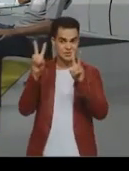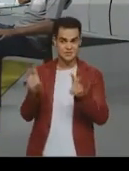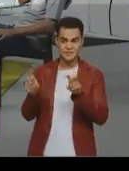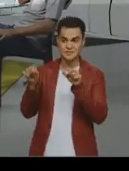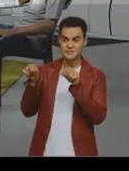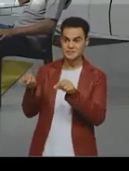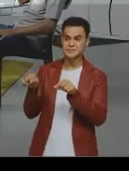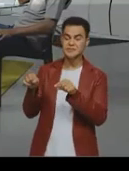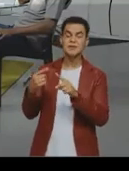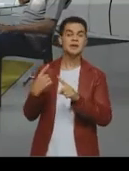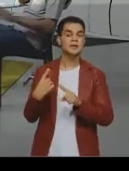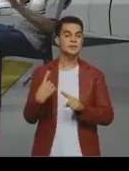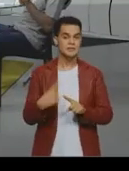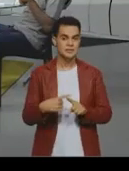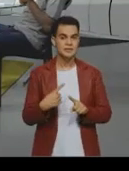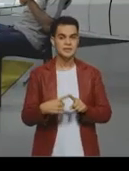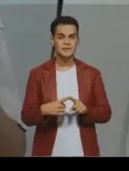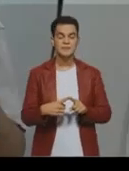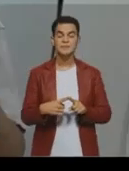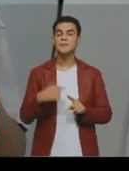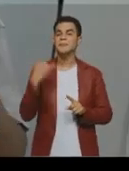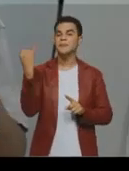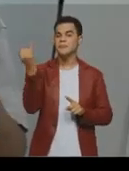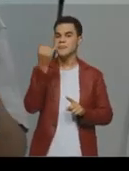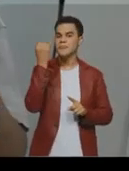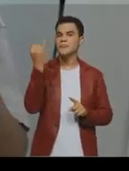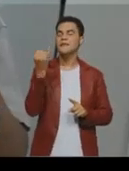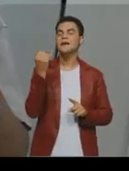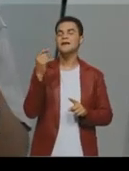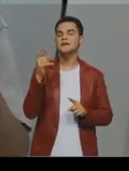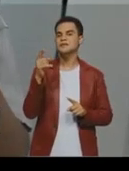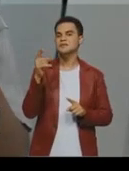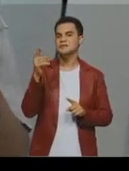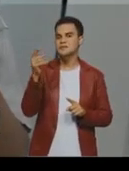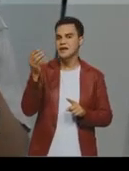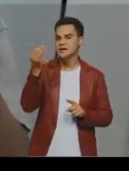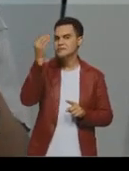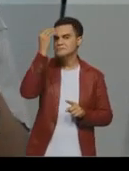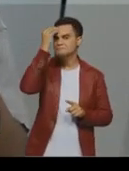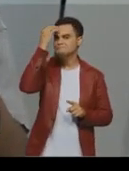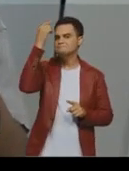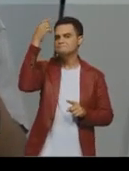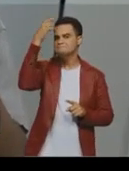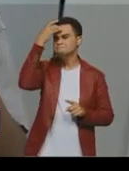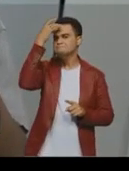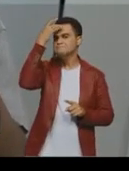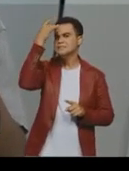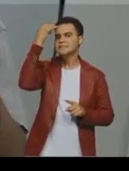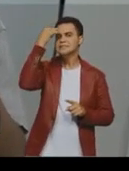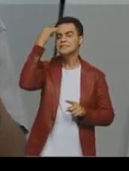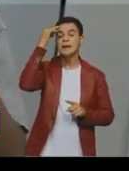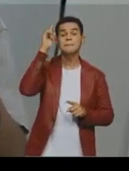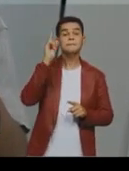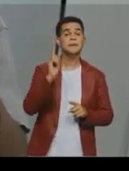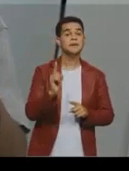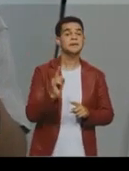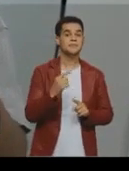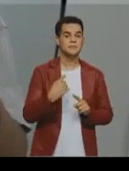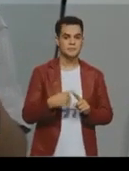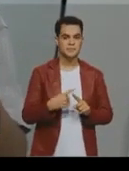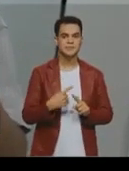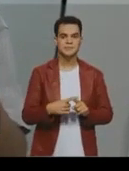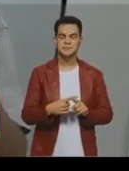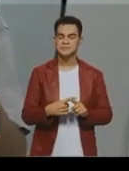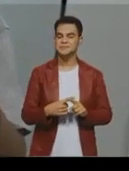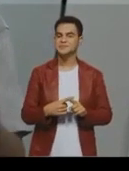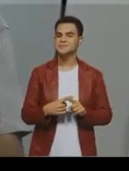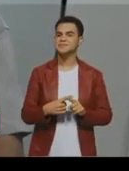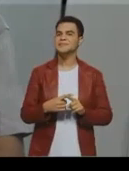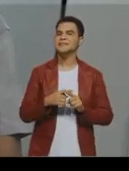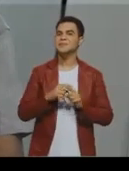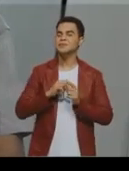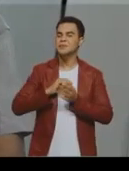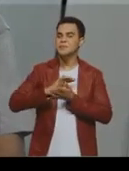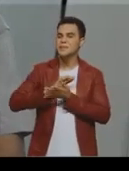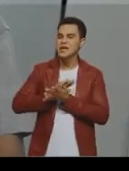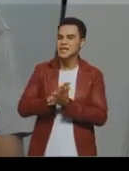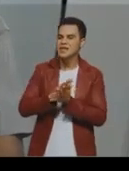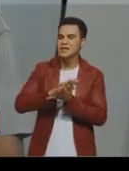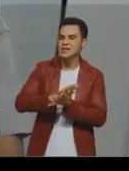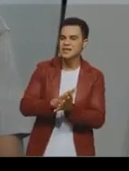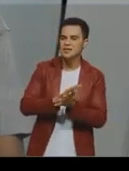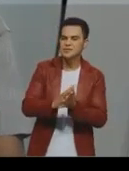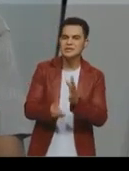porque é importante você ter essa noção do que o professor Vinícius falou e da hereditariedade, porque muitos preconceitos são